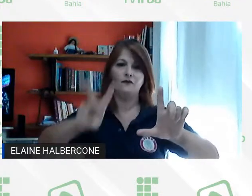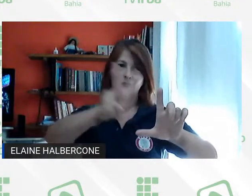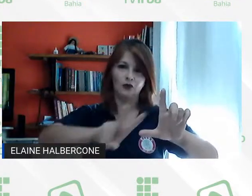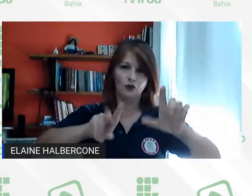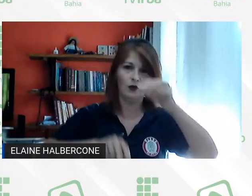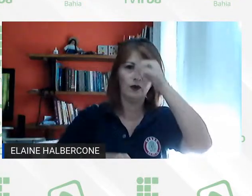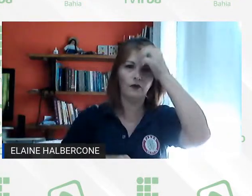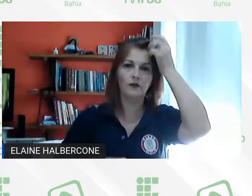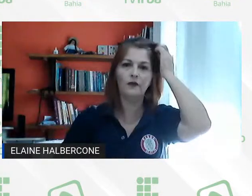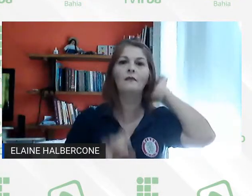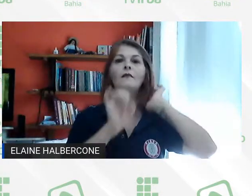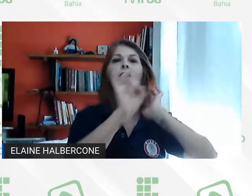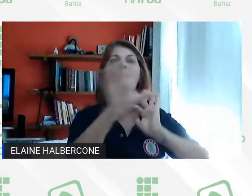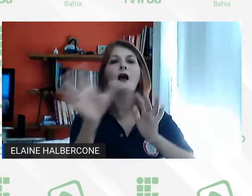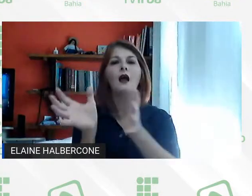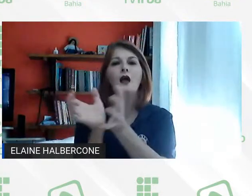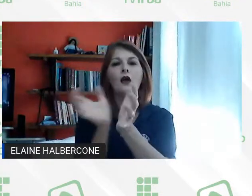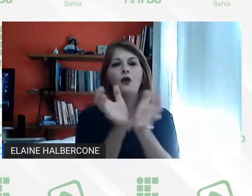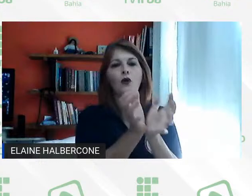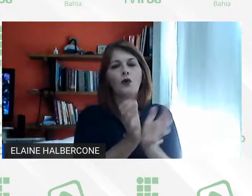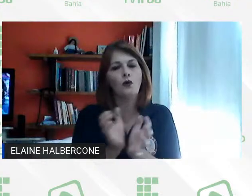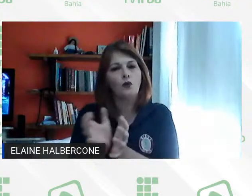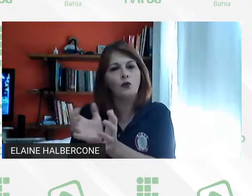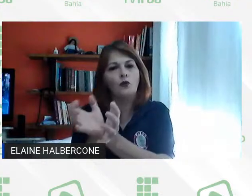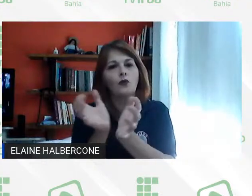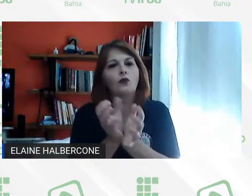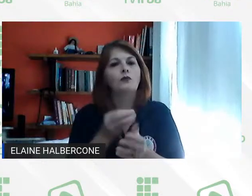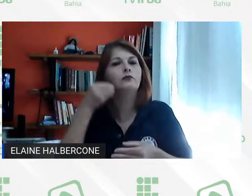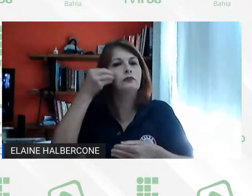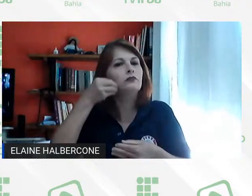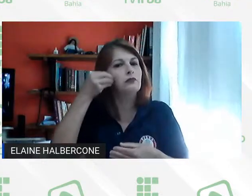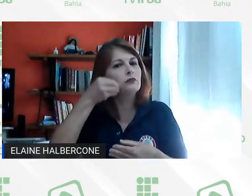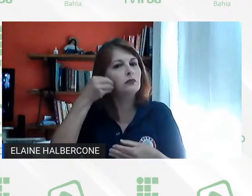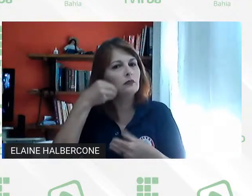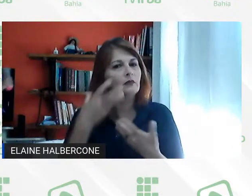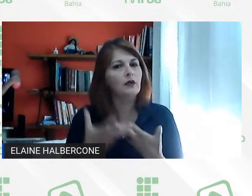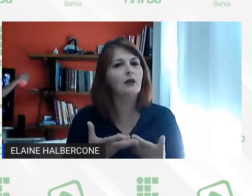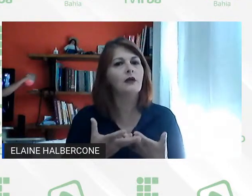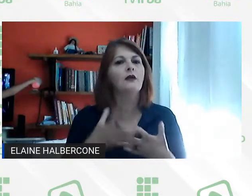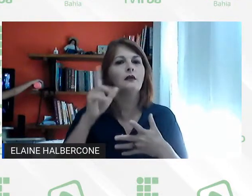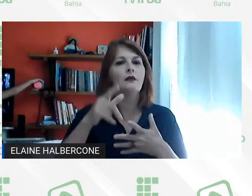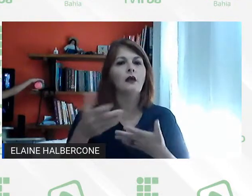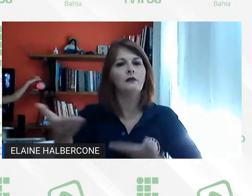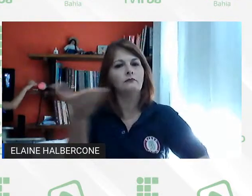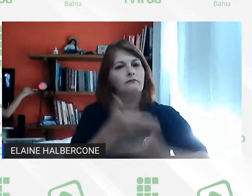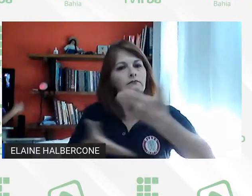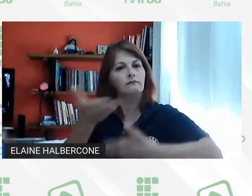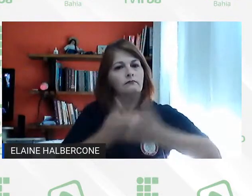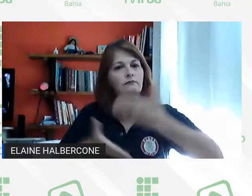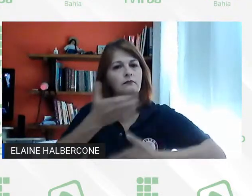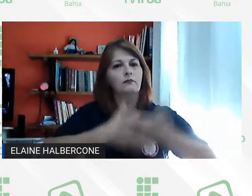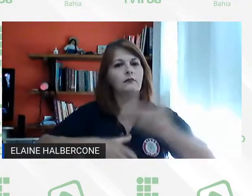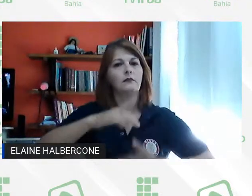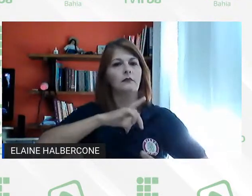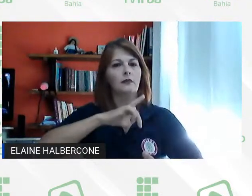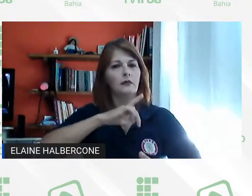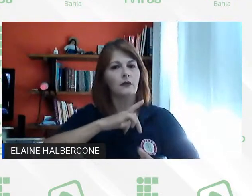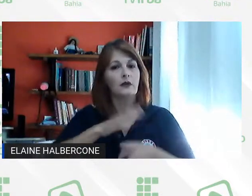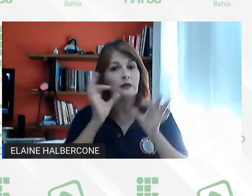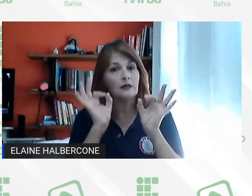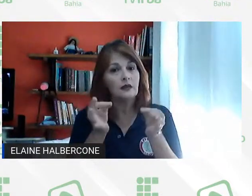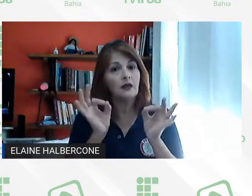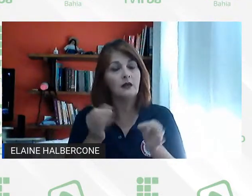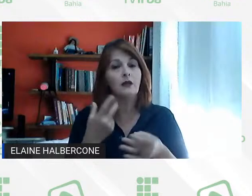de cada grupo, né, de cada experiência aqui socializada, nós teremos a garantia de